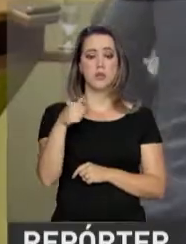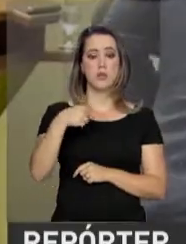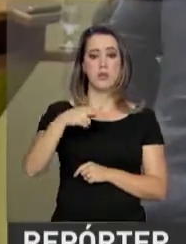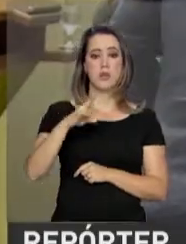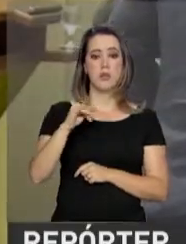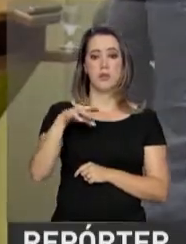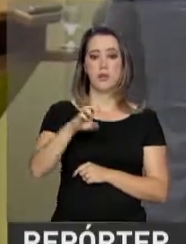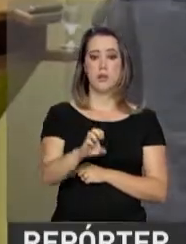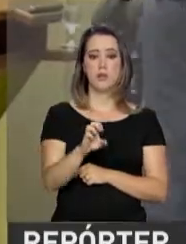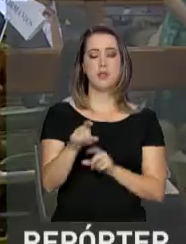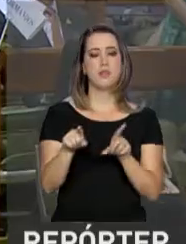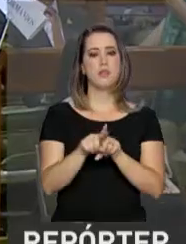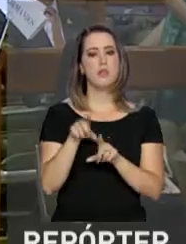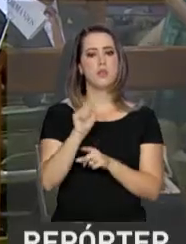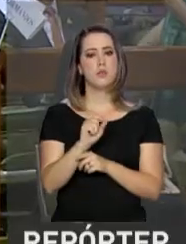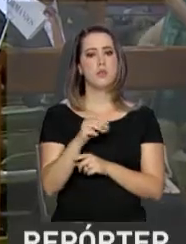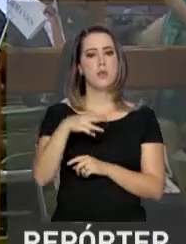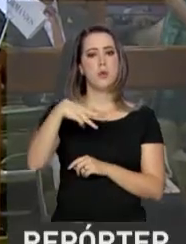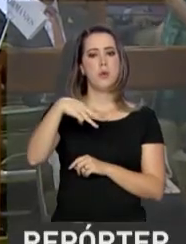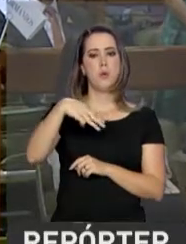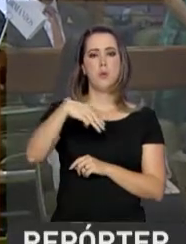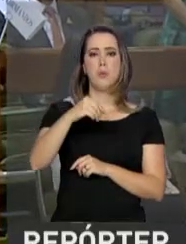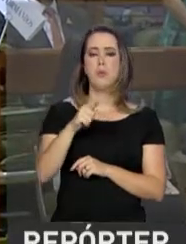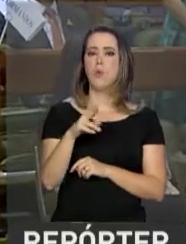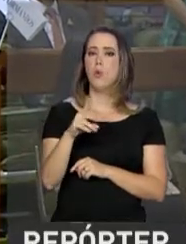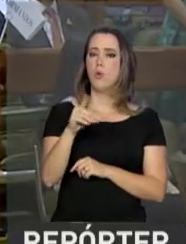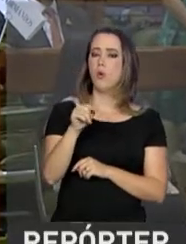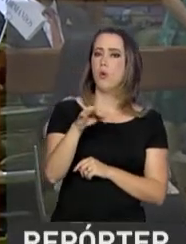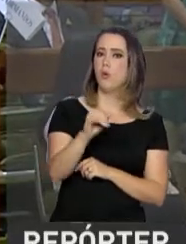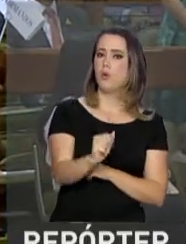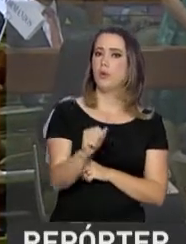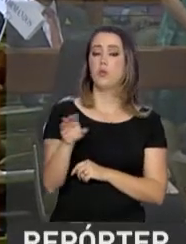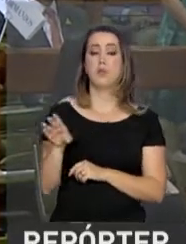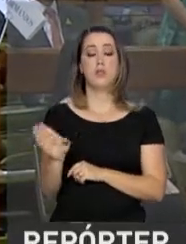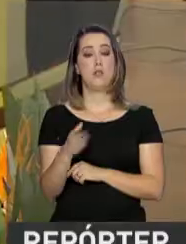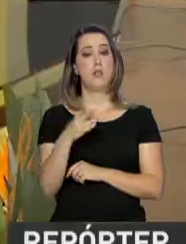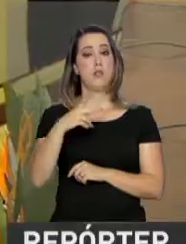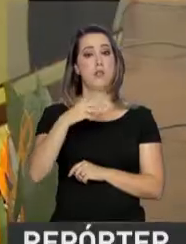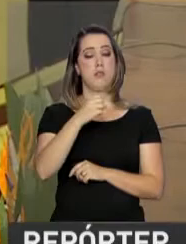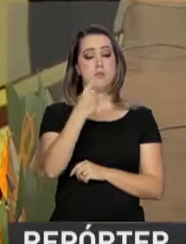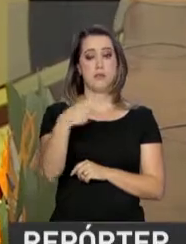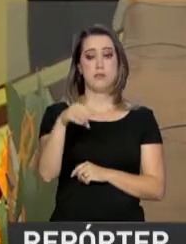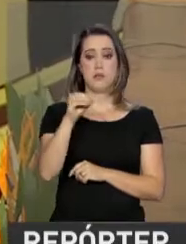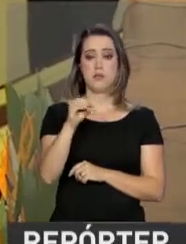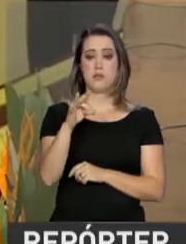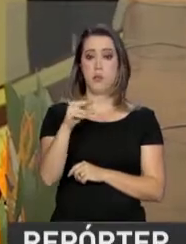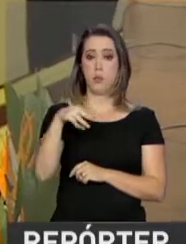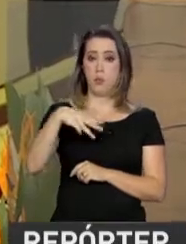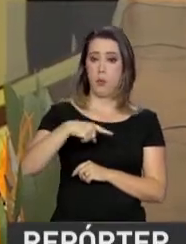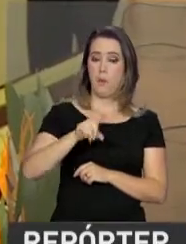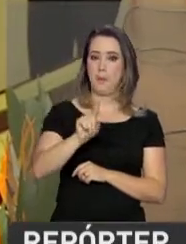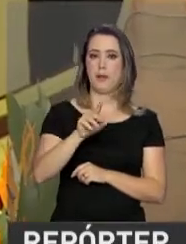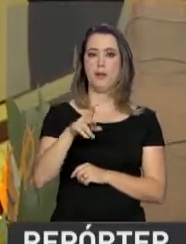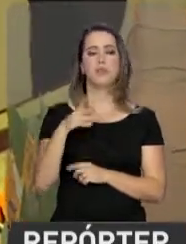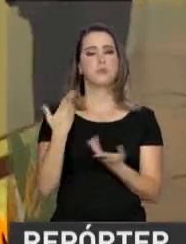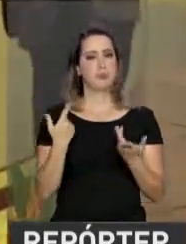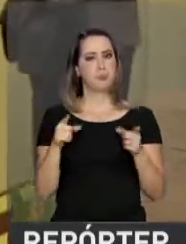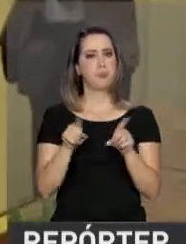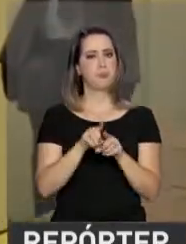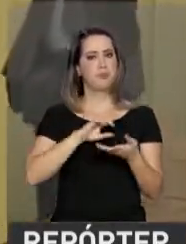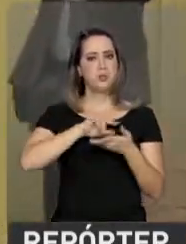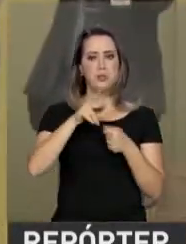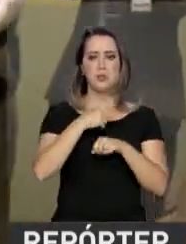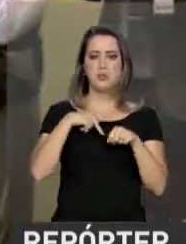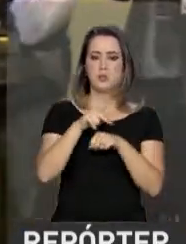guiné equatorial mongólia palestina e são tomé e príncipe os formandos deram o nome da turma de